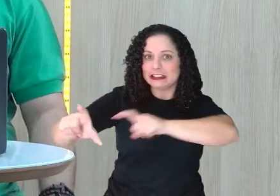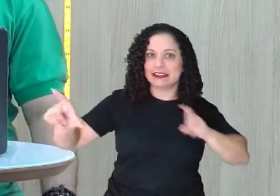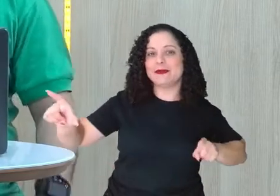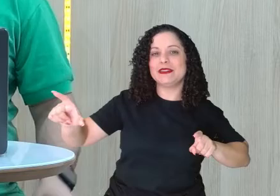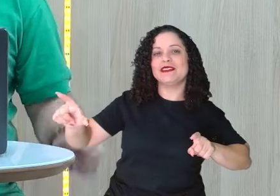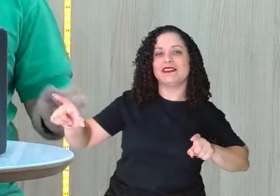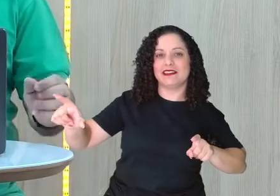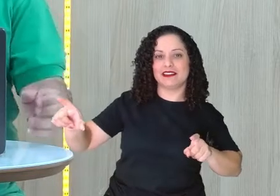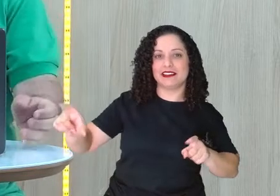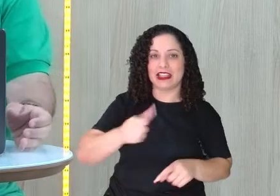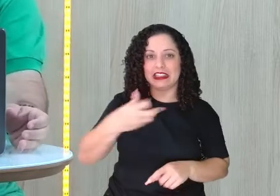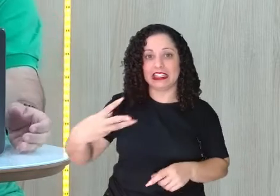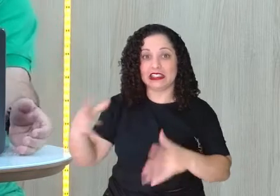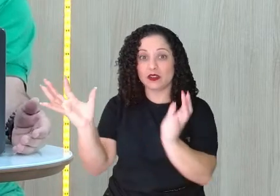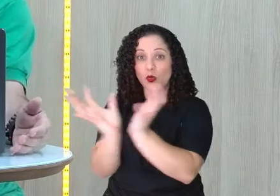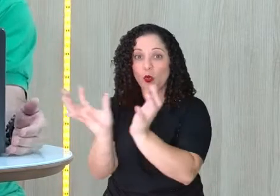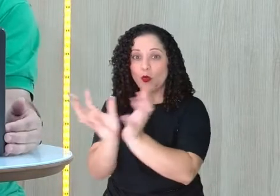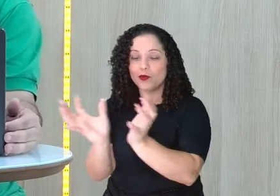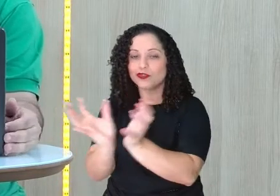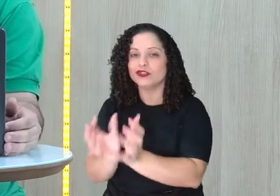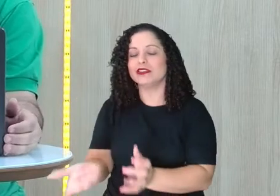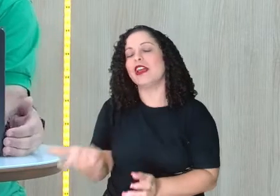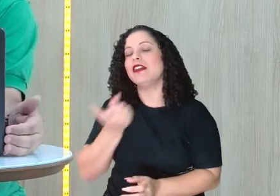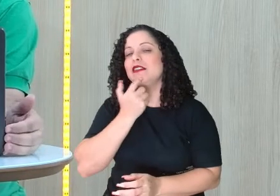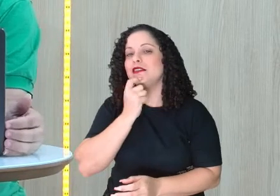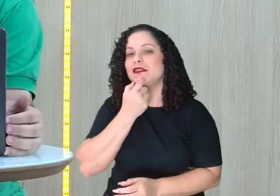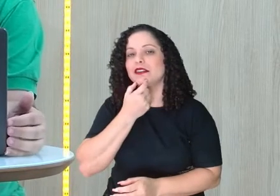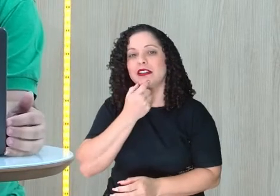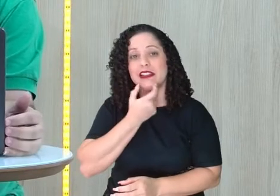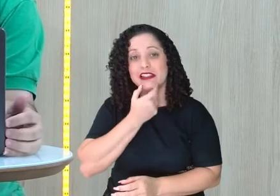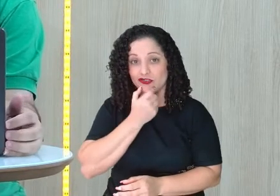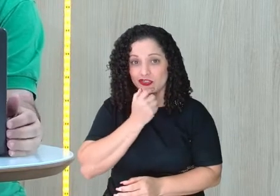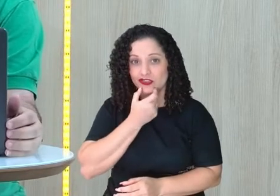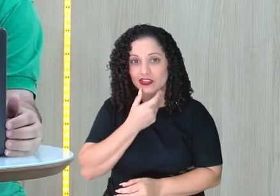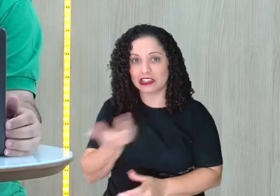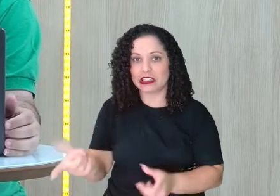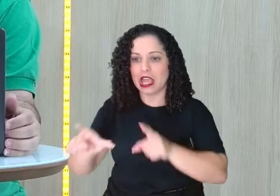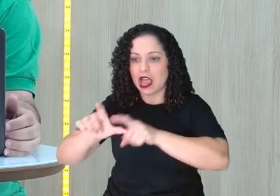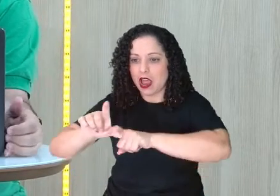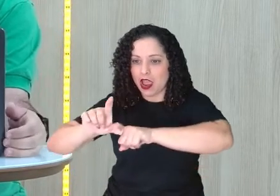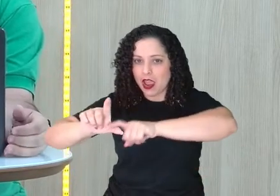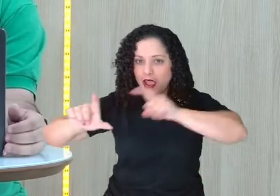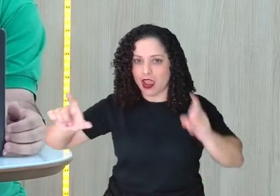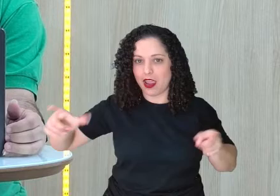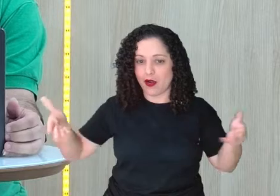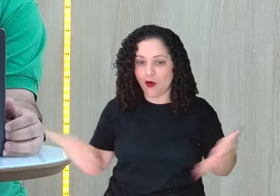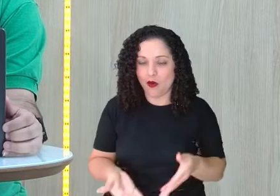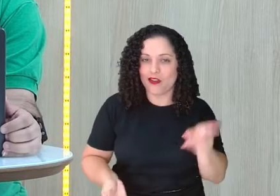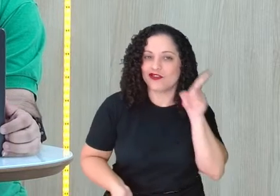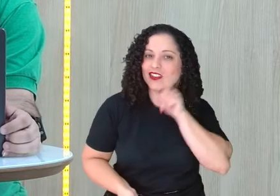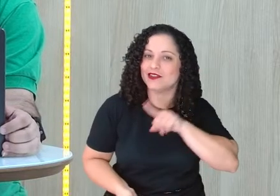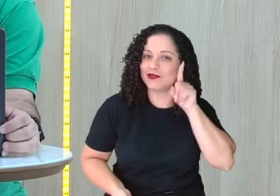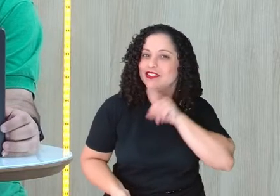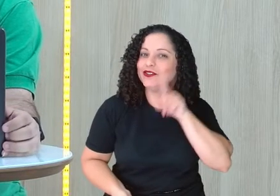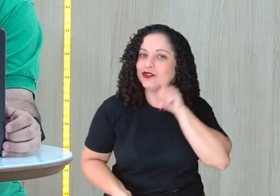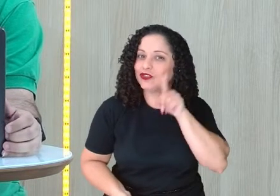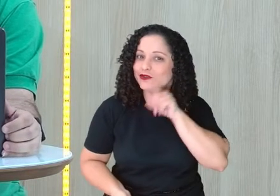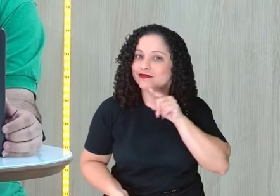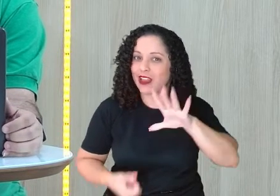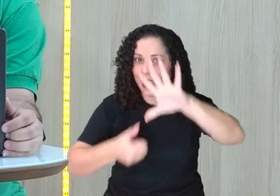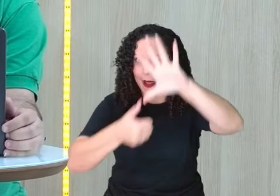Das chamadas 13 colônias inglesas que resultaram no desenvolvimento do que hoje a gente conhece como Estados Unidos da